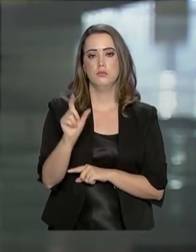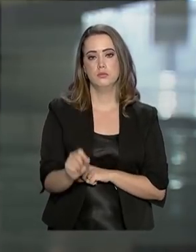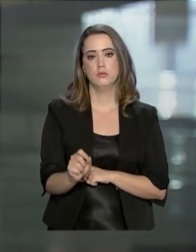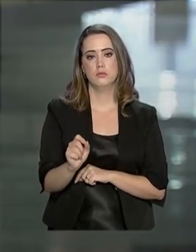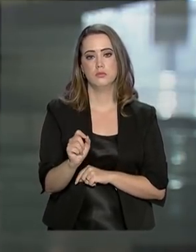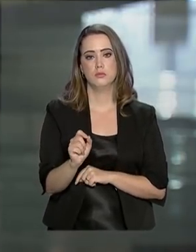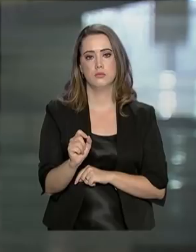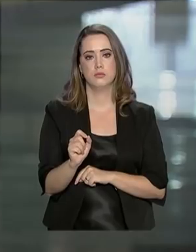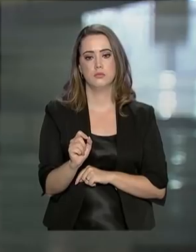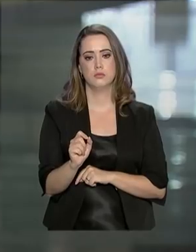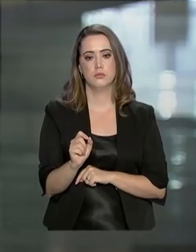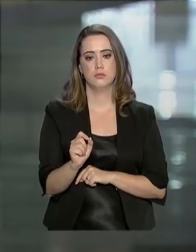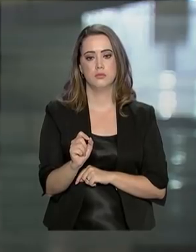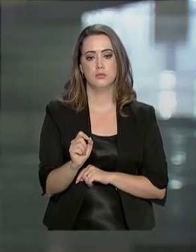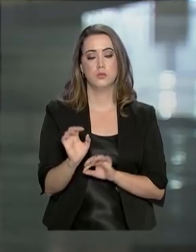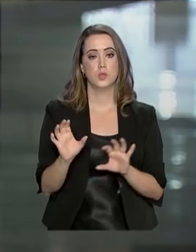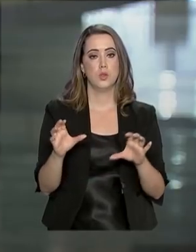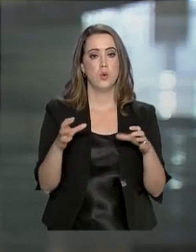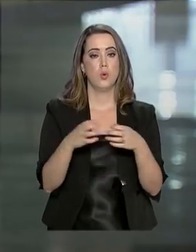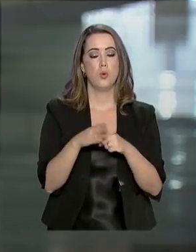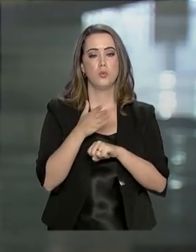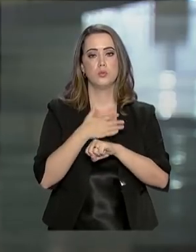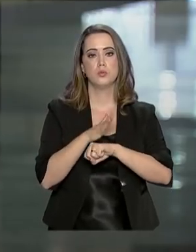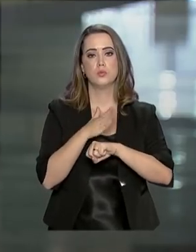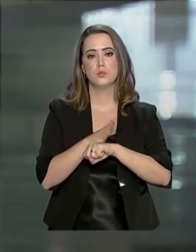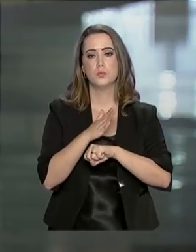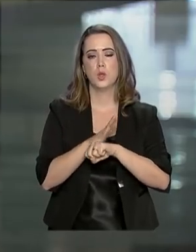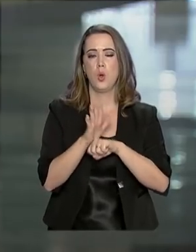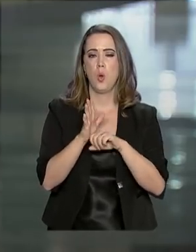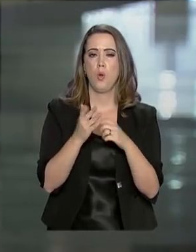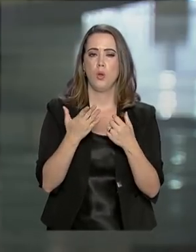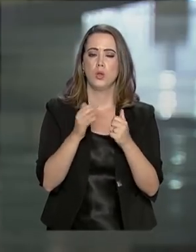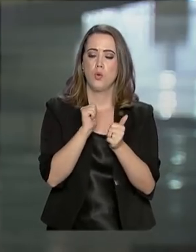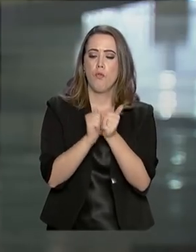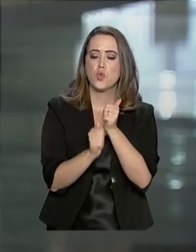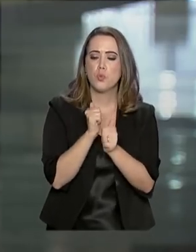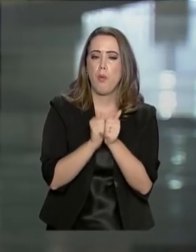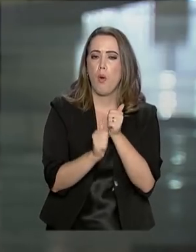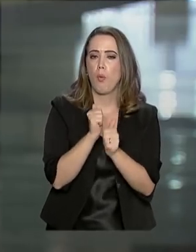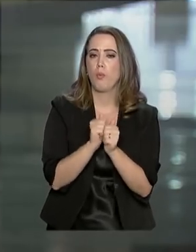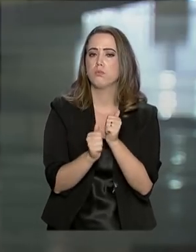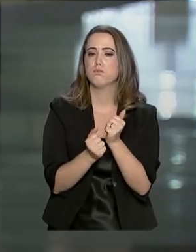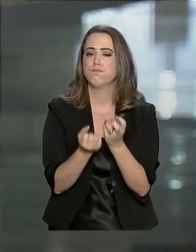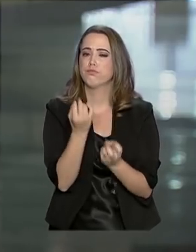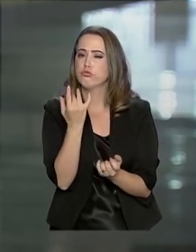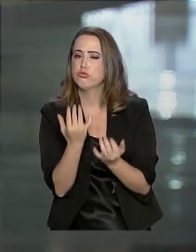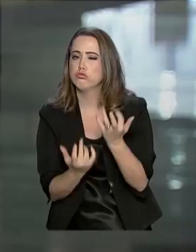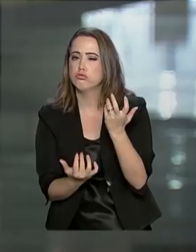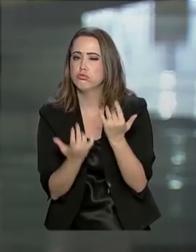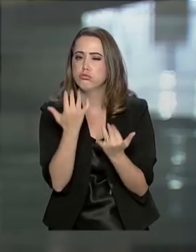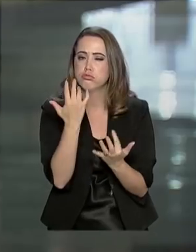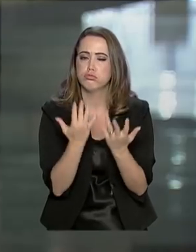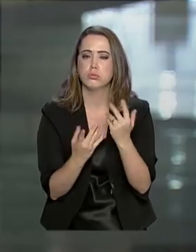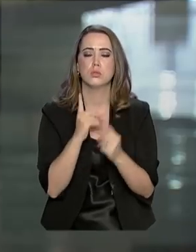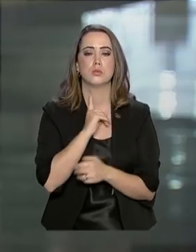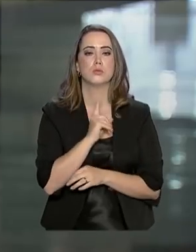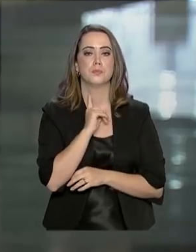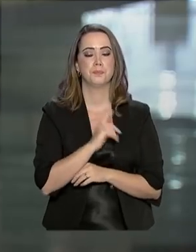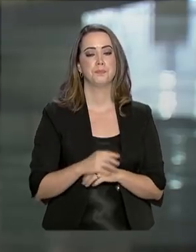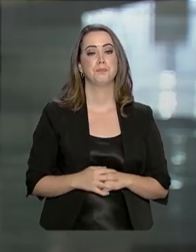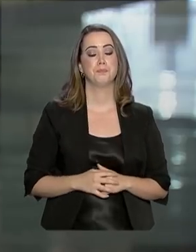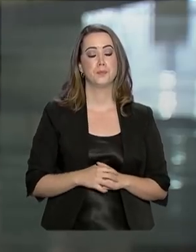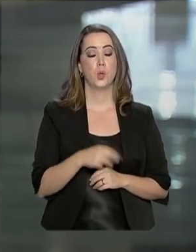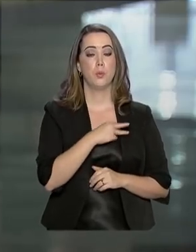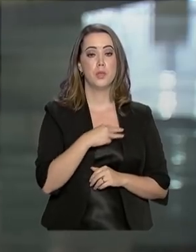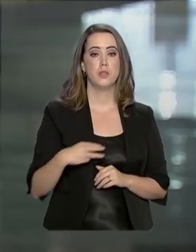foi o o centro de treinamento lá do Flamengo né segundo o porta-voz o ministro da Cidadania Osmar